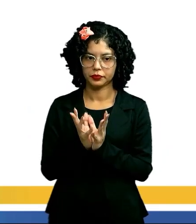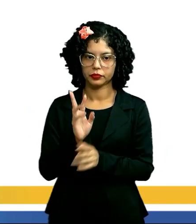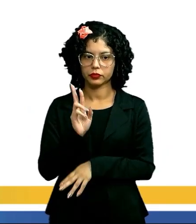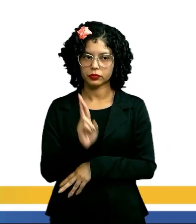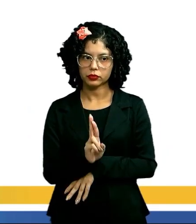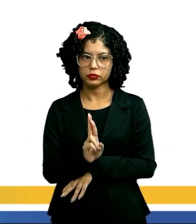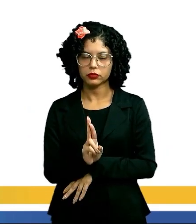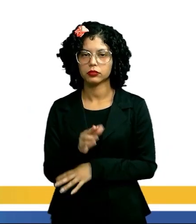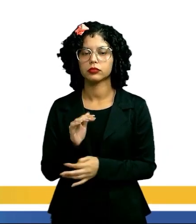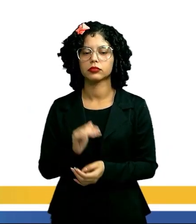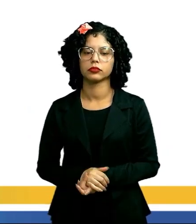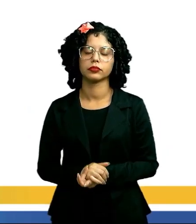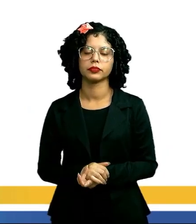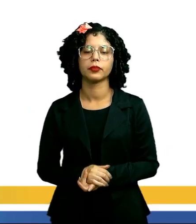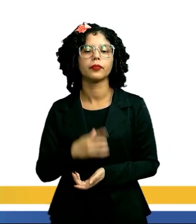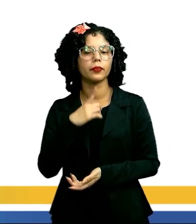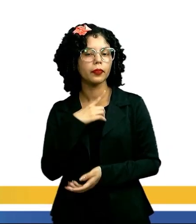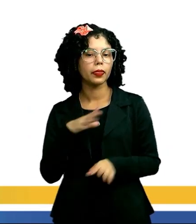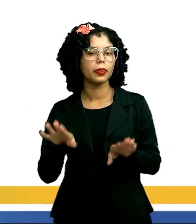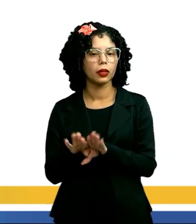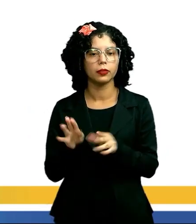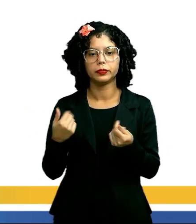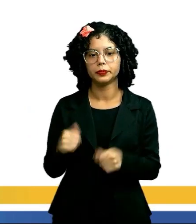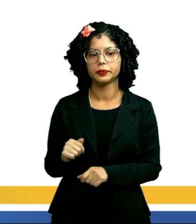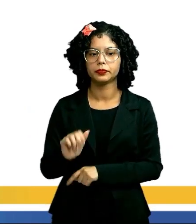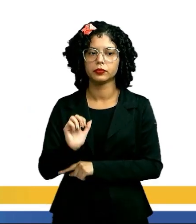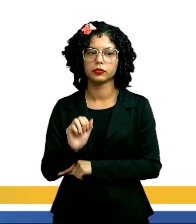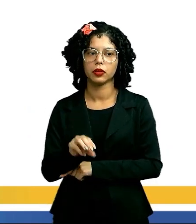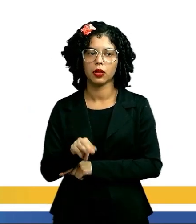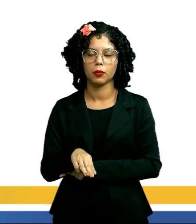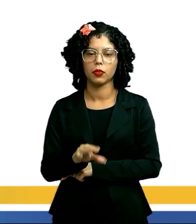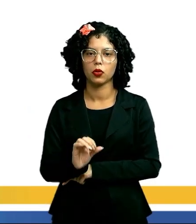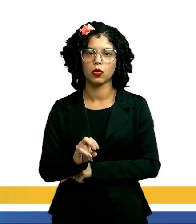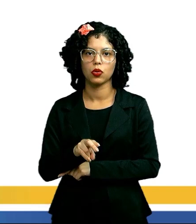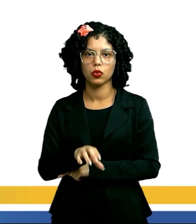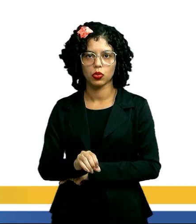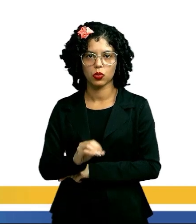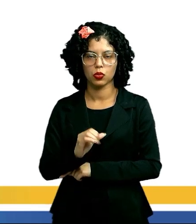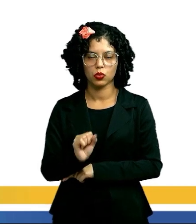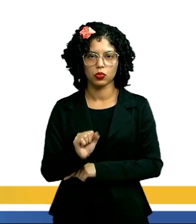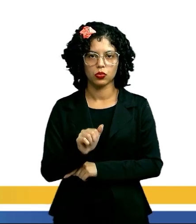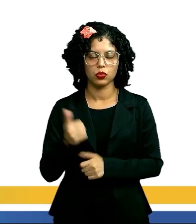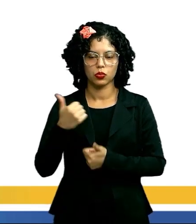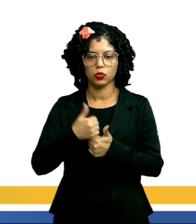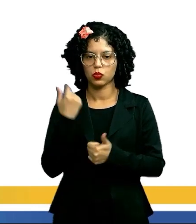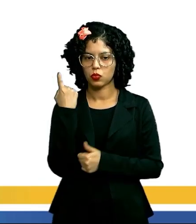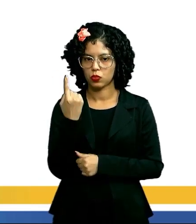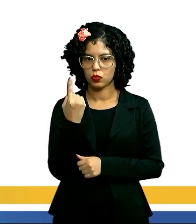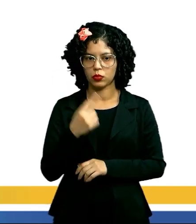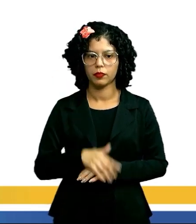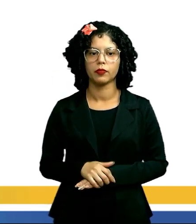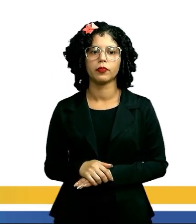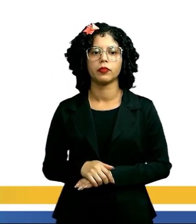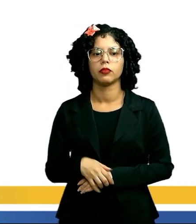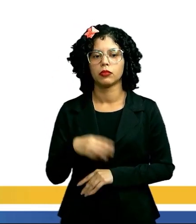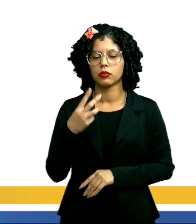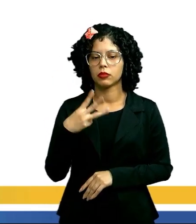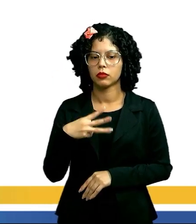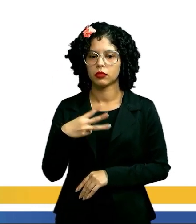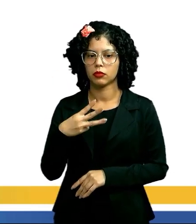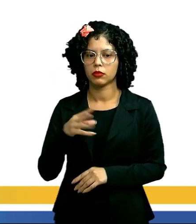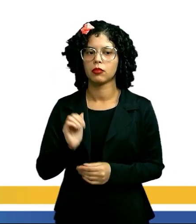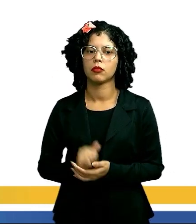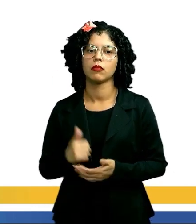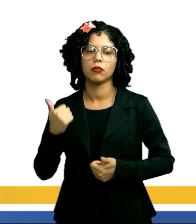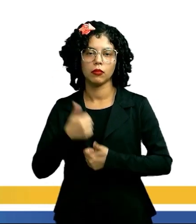metílico ou etílico, e aí eu tenho uma amida monossubstituída, eu fiz uma substituição. Na amida terciária,